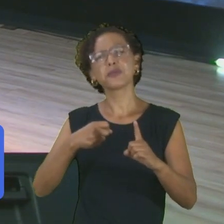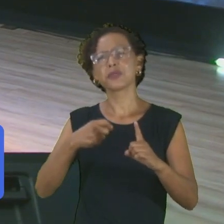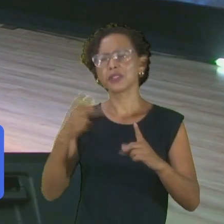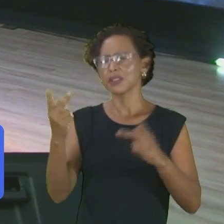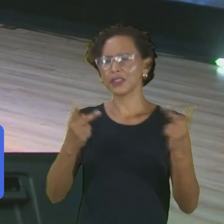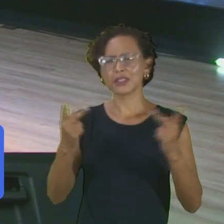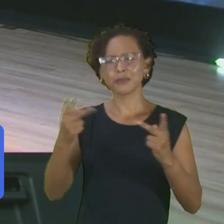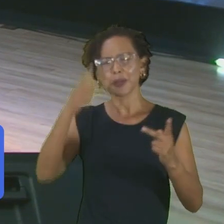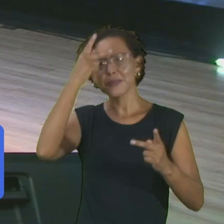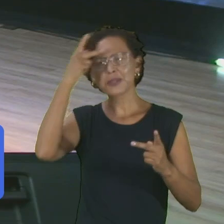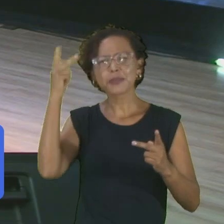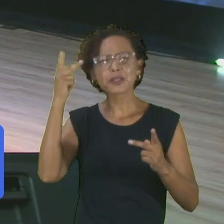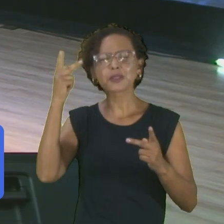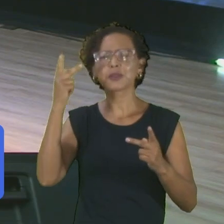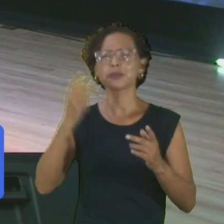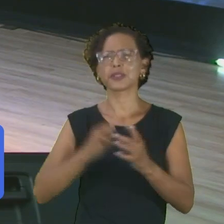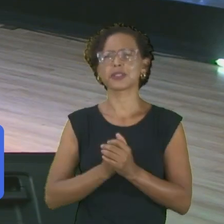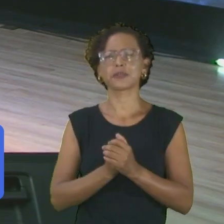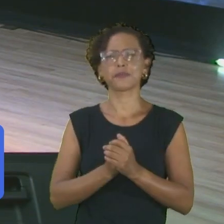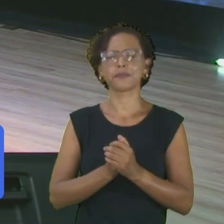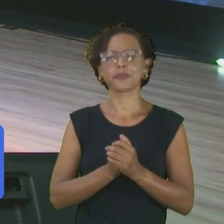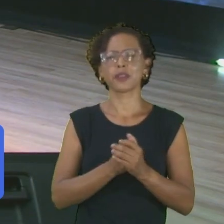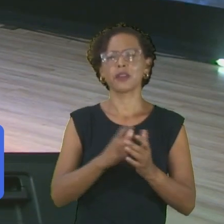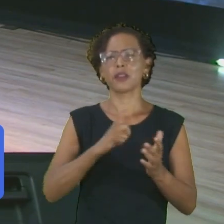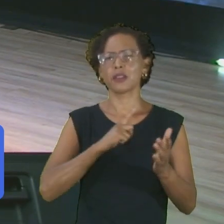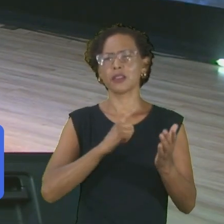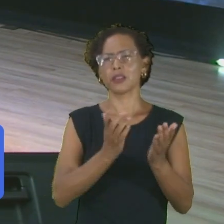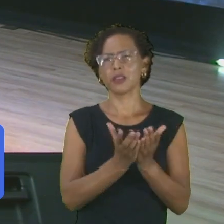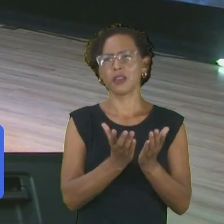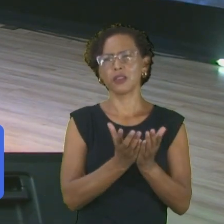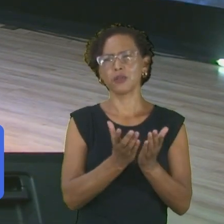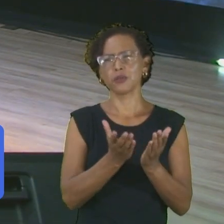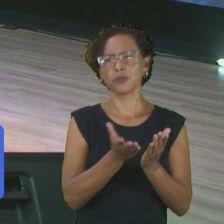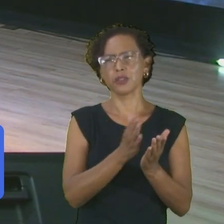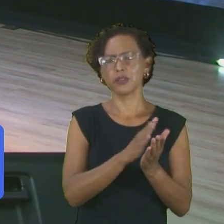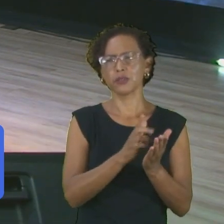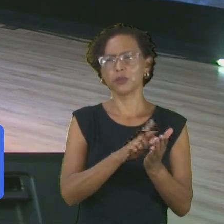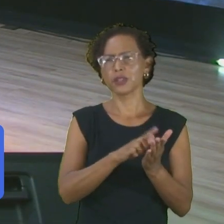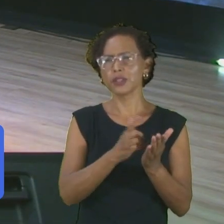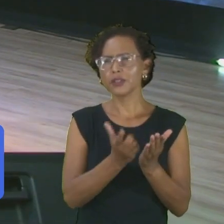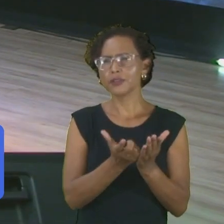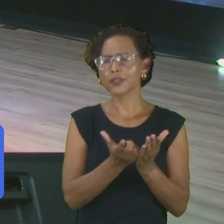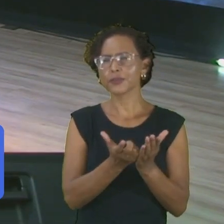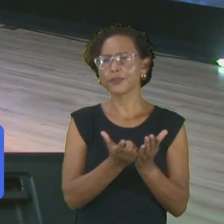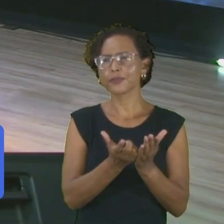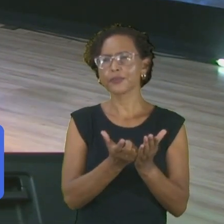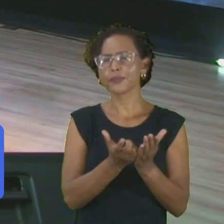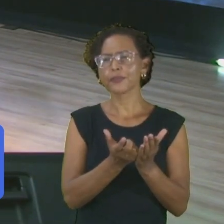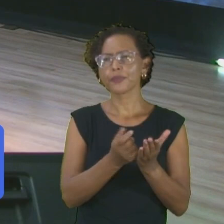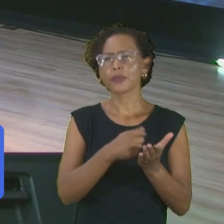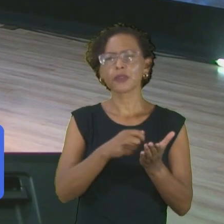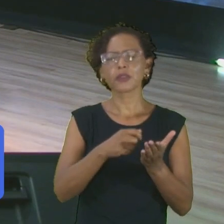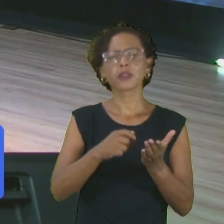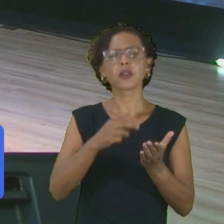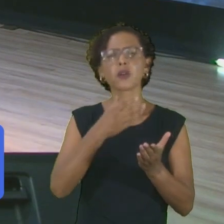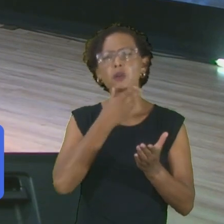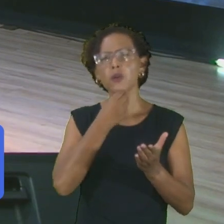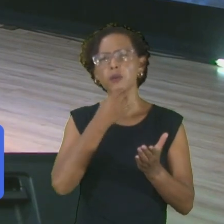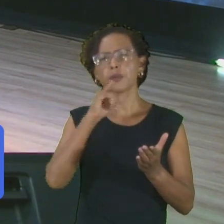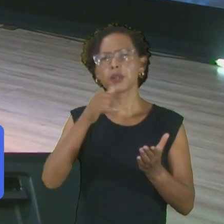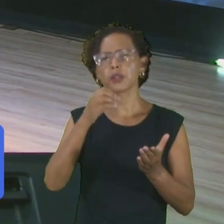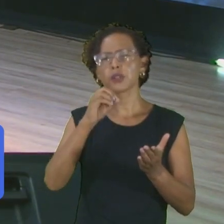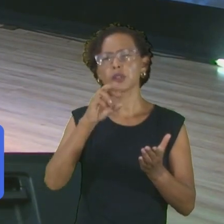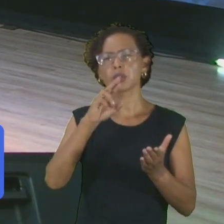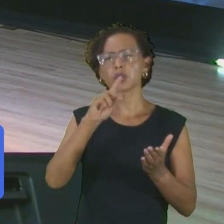pessoas. Por exemplo, tem um livro escrito por um homem chamado George Orwell, que é conhecido